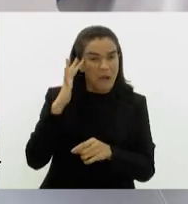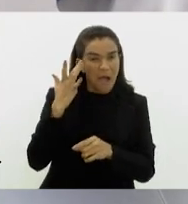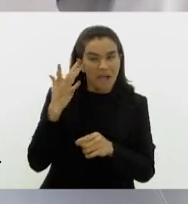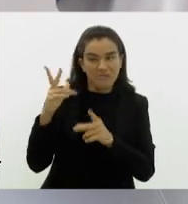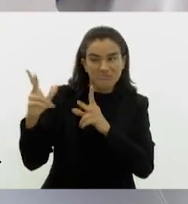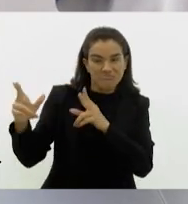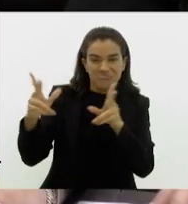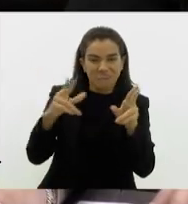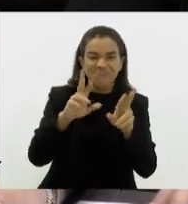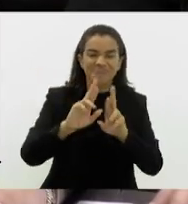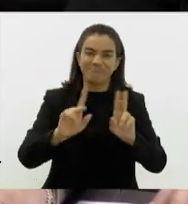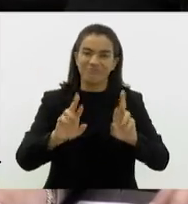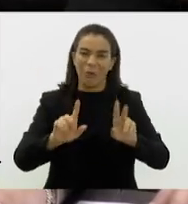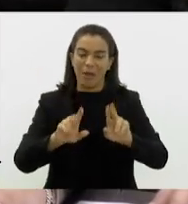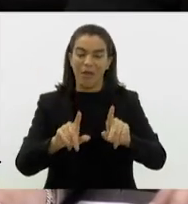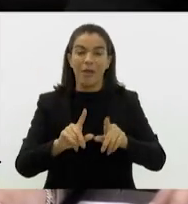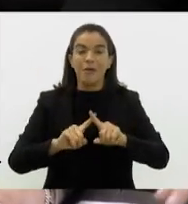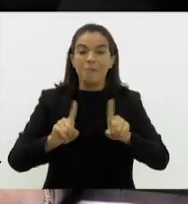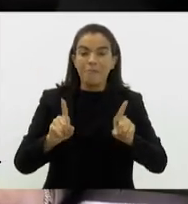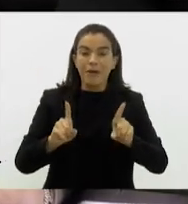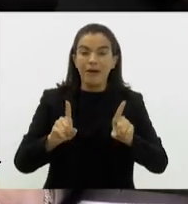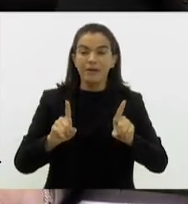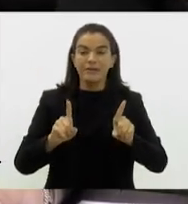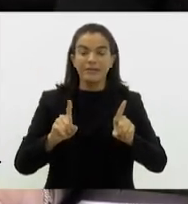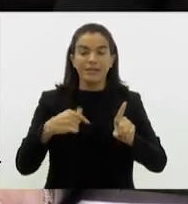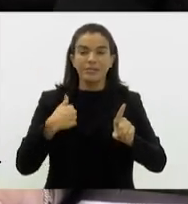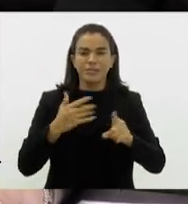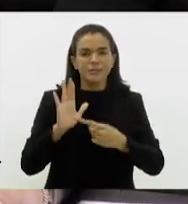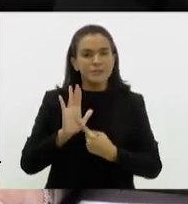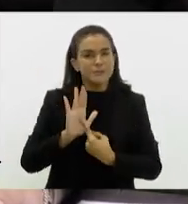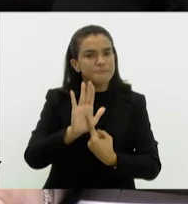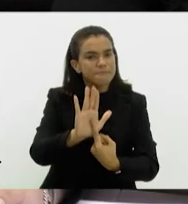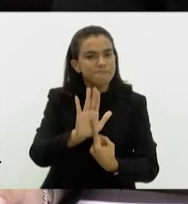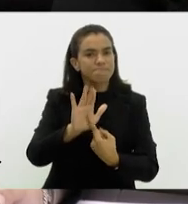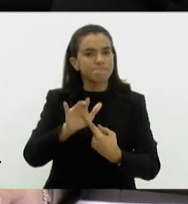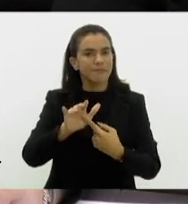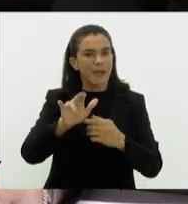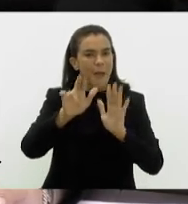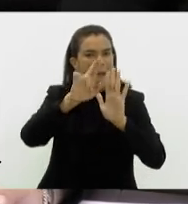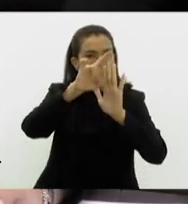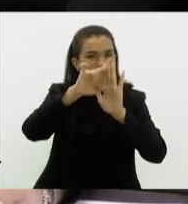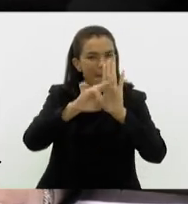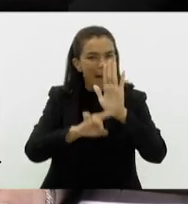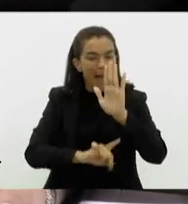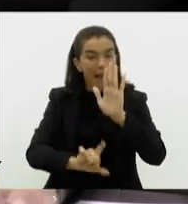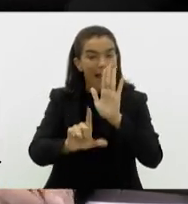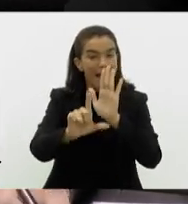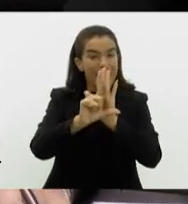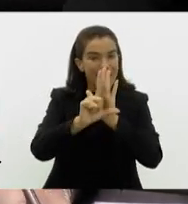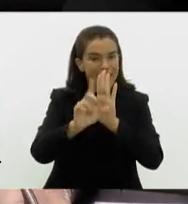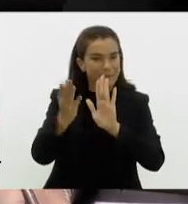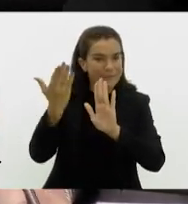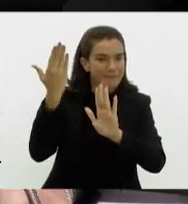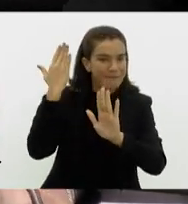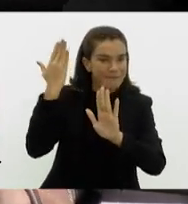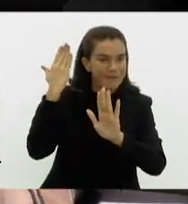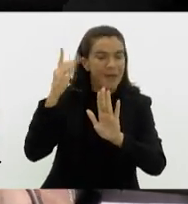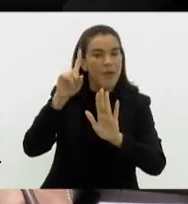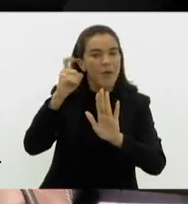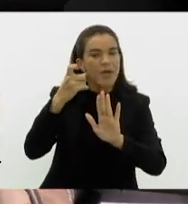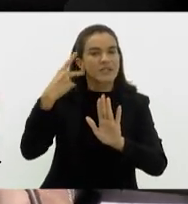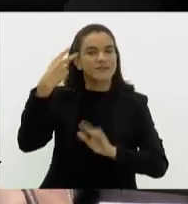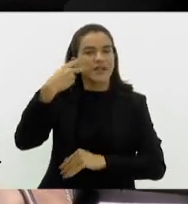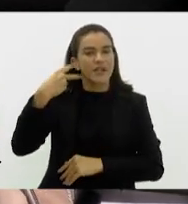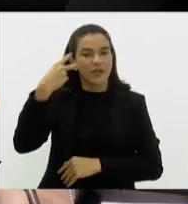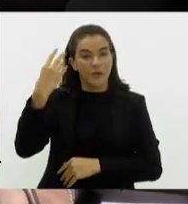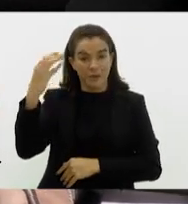outros colegas, mas assim, a gente apresentou uma série de legislações à época em que eu fui vereadora lá em Niterói,